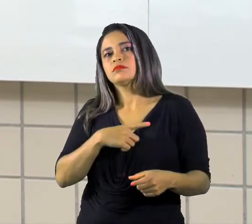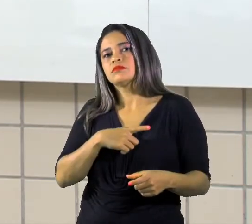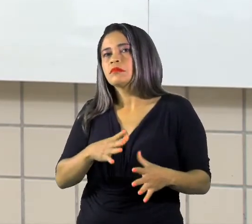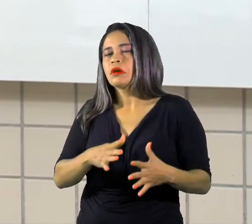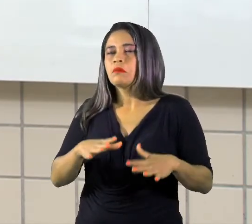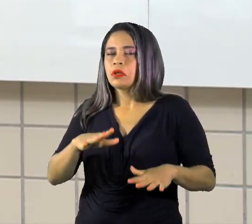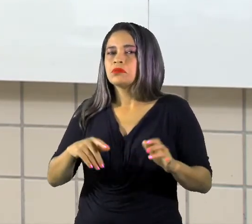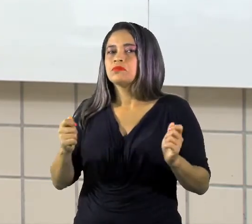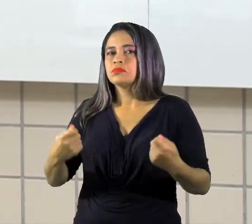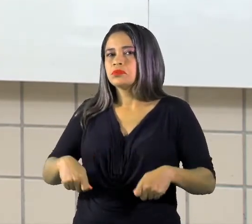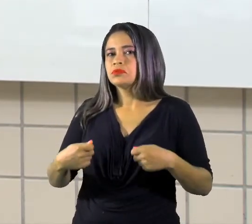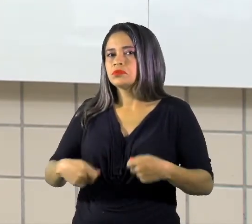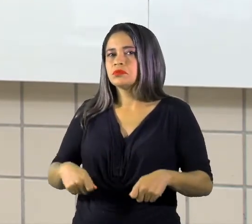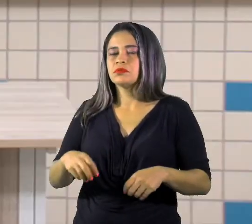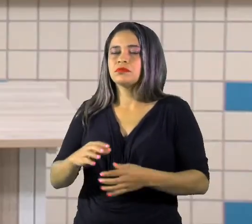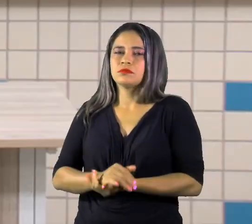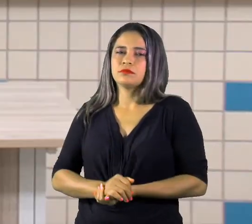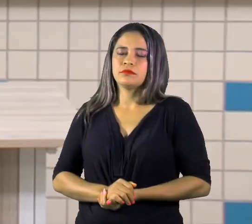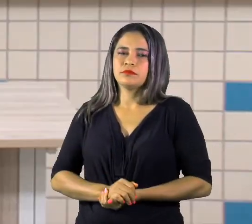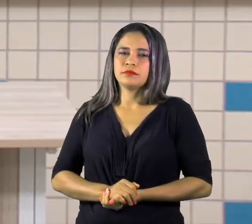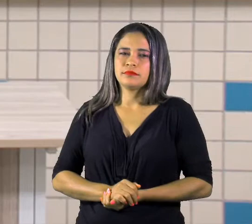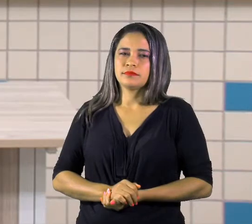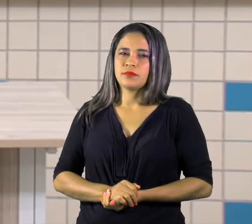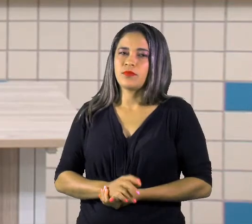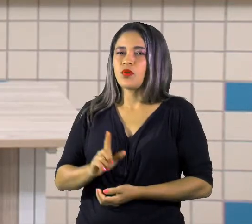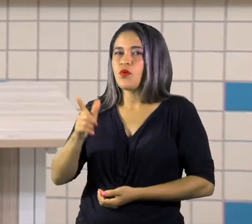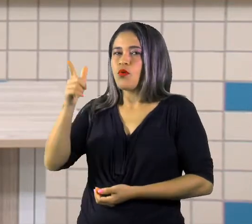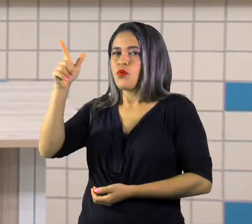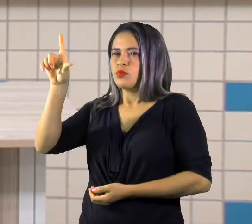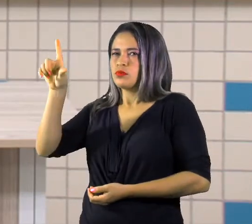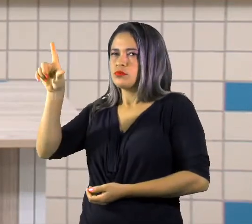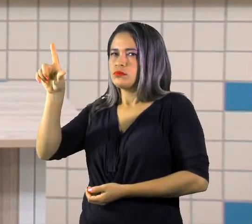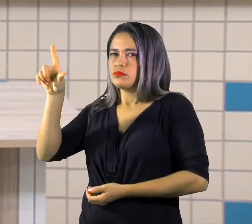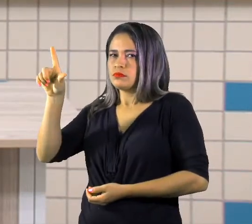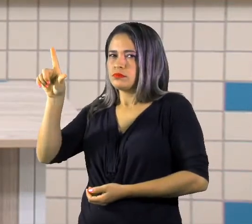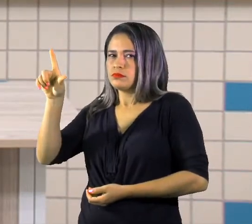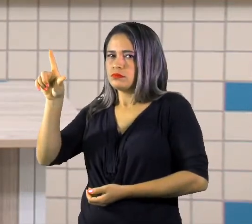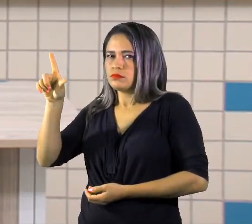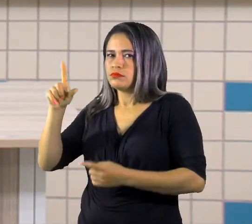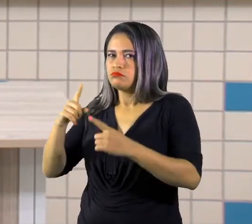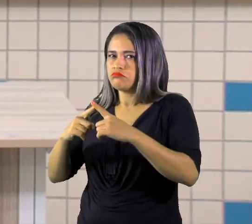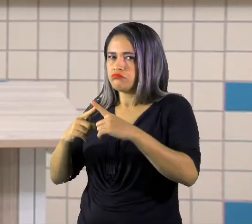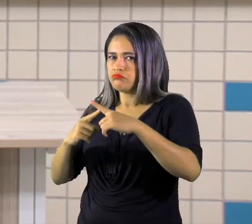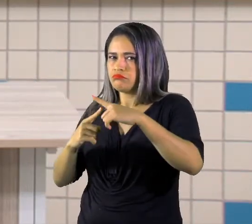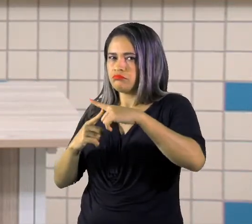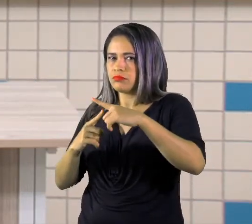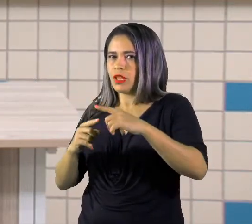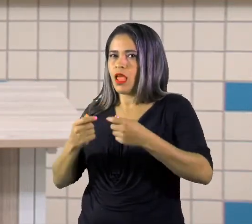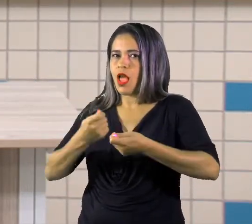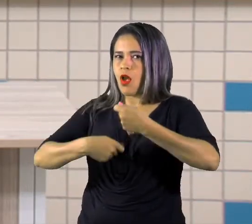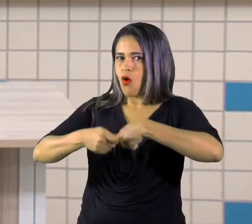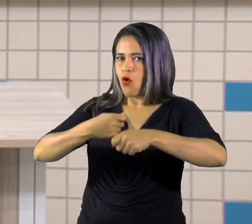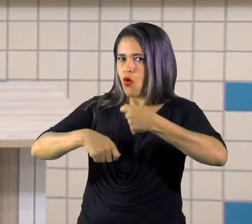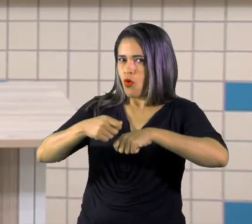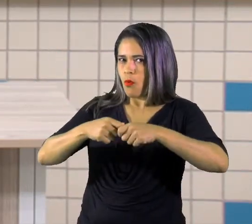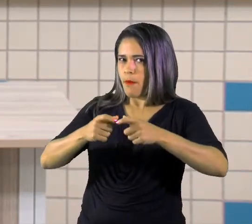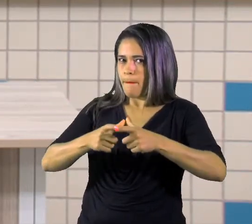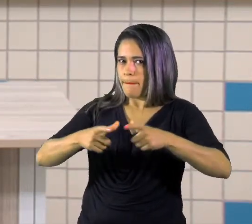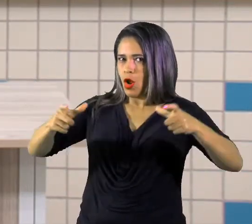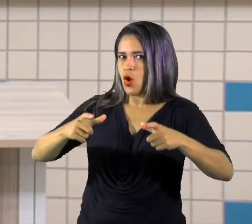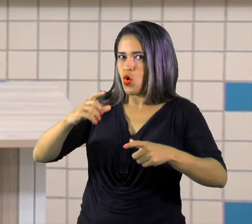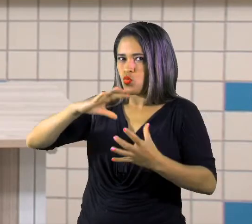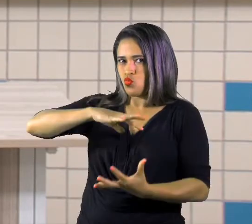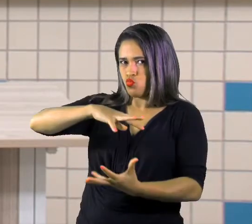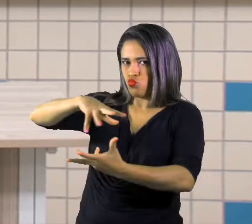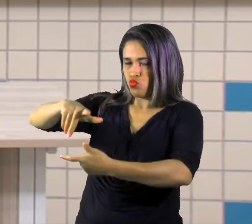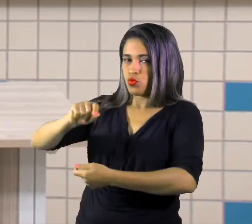dessa mecanização. Um outro fator que também torna a economia dos Estados Unidos uma das maiores economias do mundo é